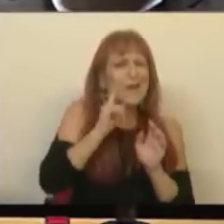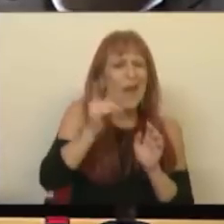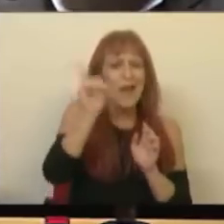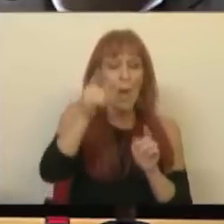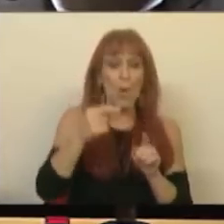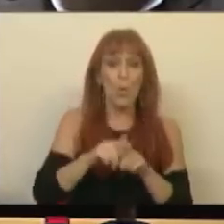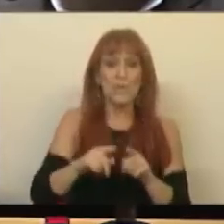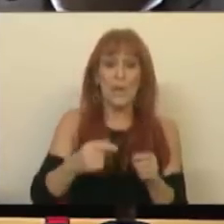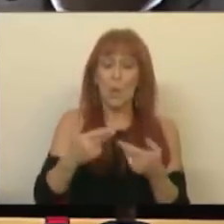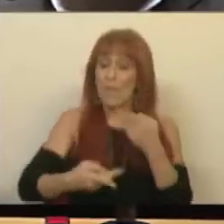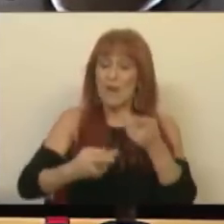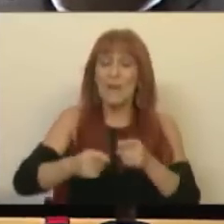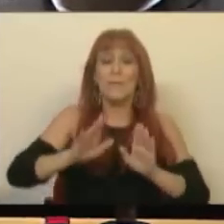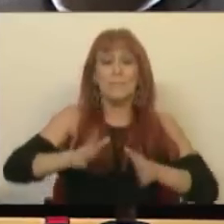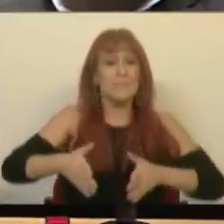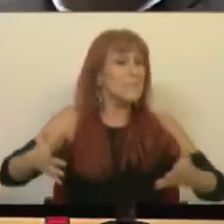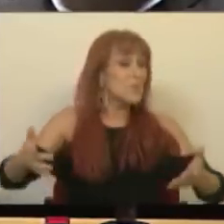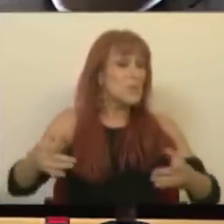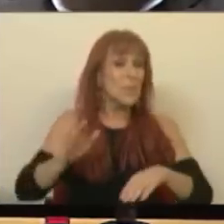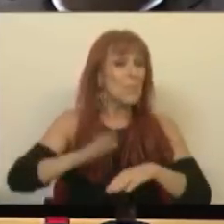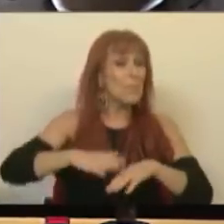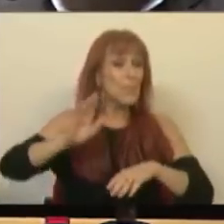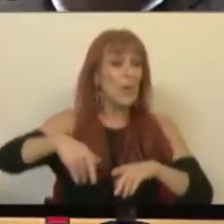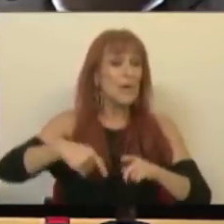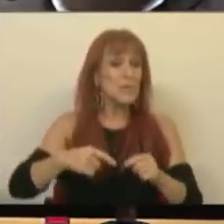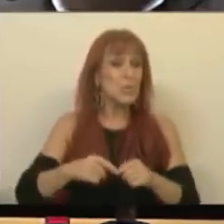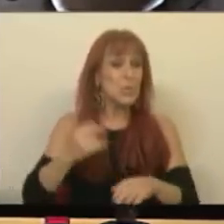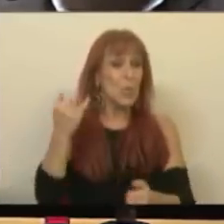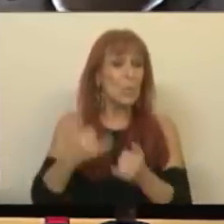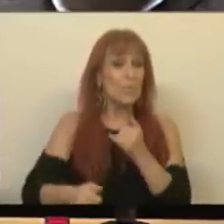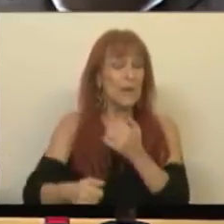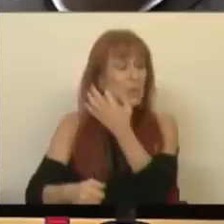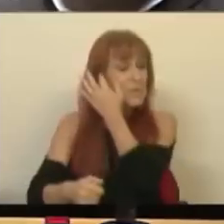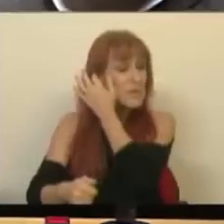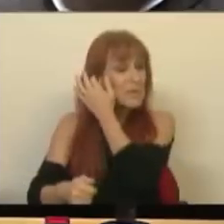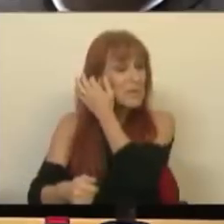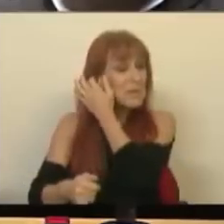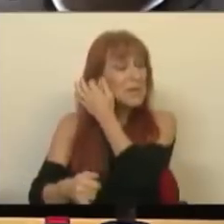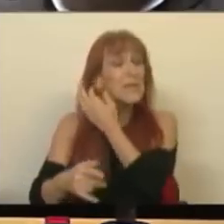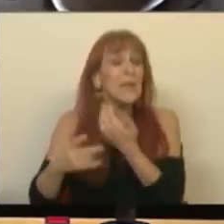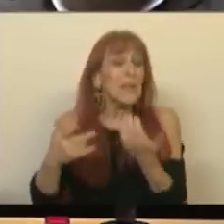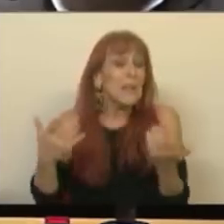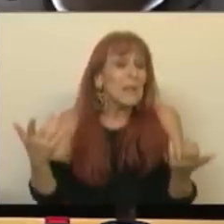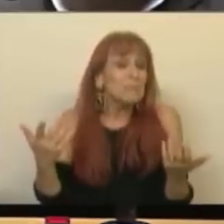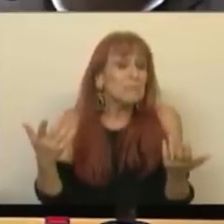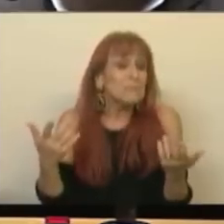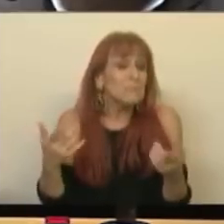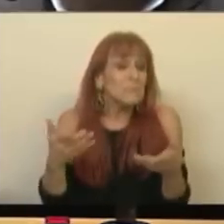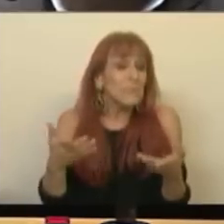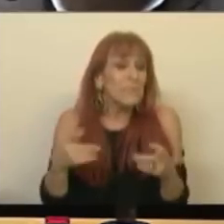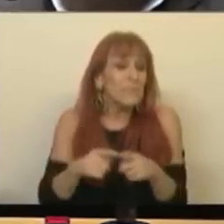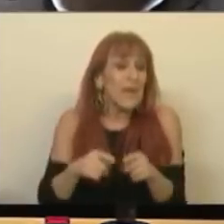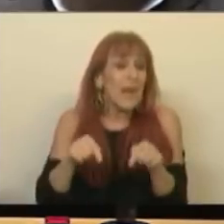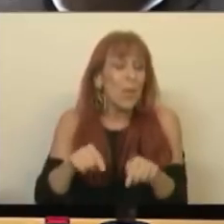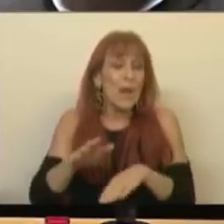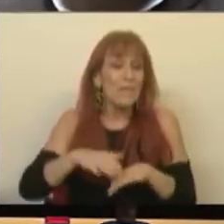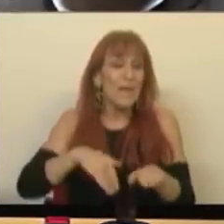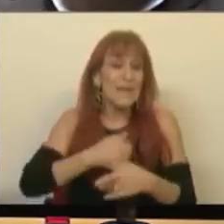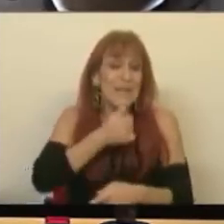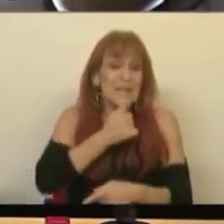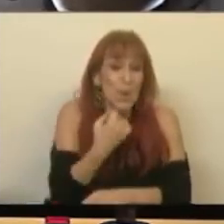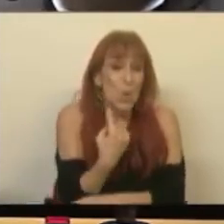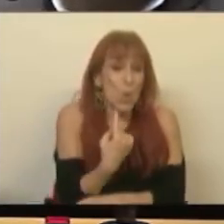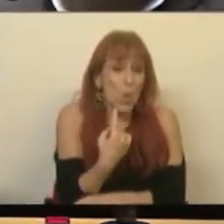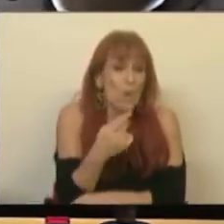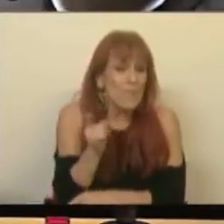é se ele não deve ser reavaliado à luz do Risco de ter sido tomada a